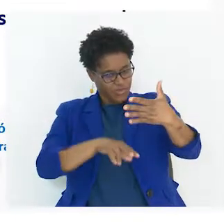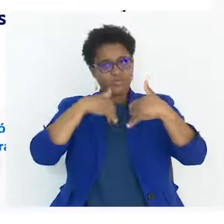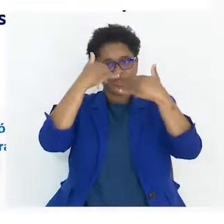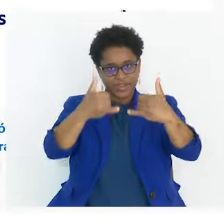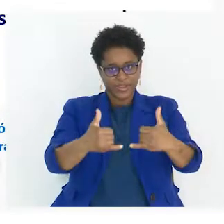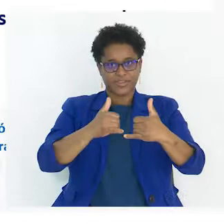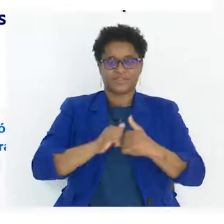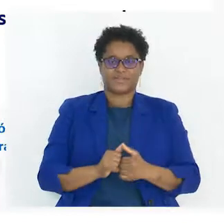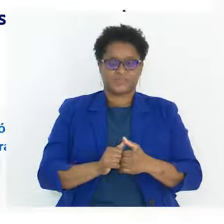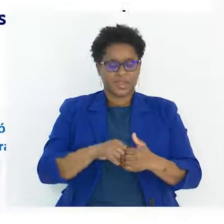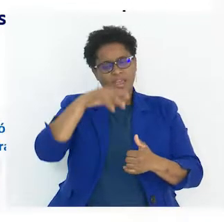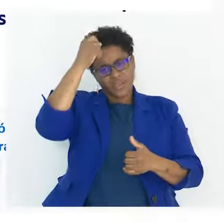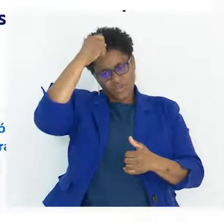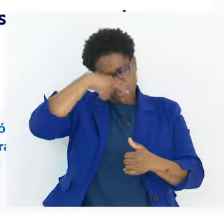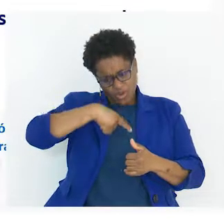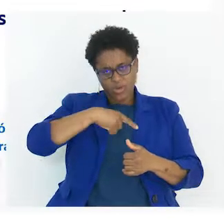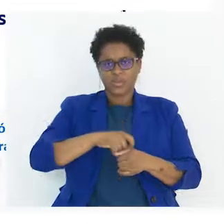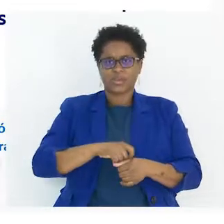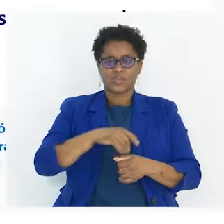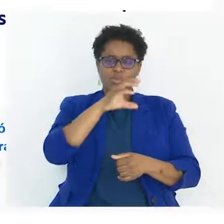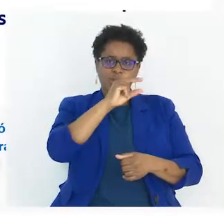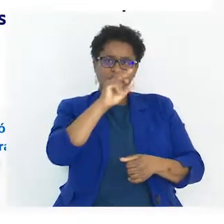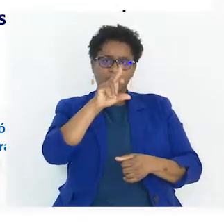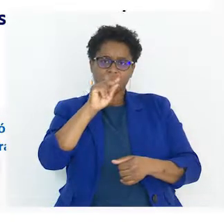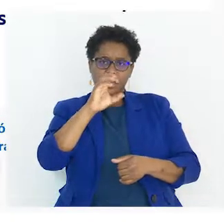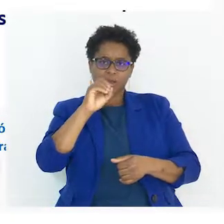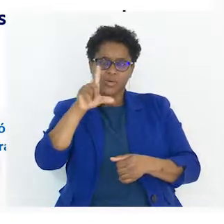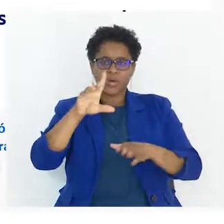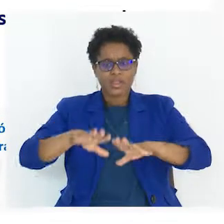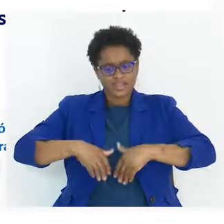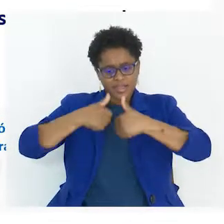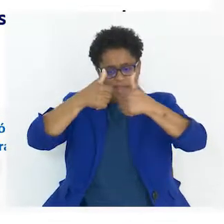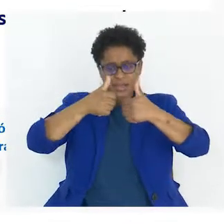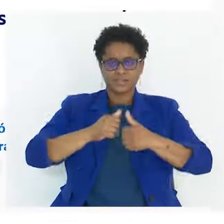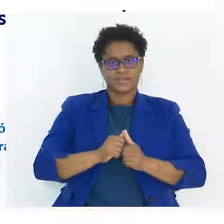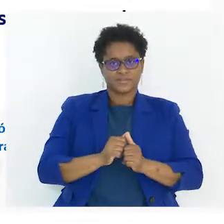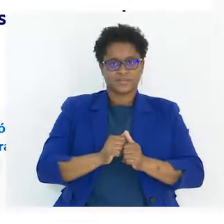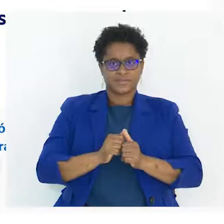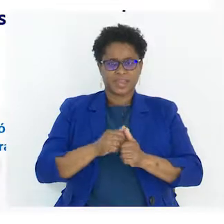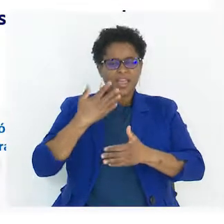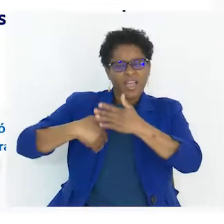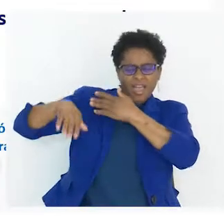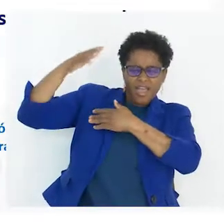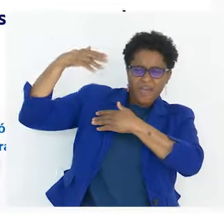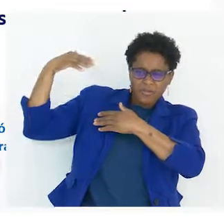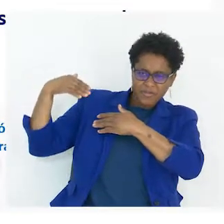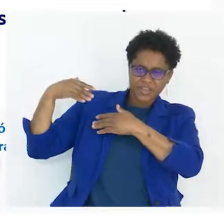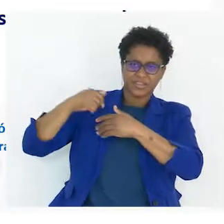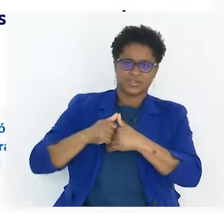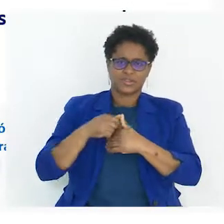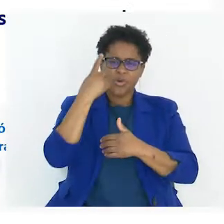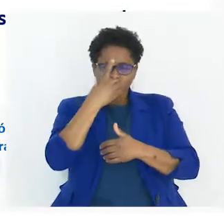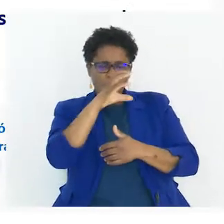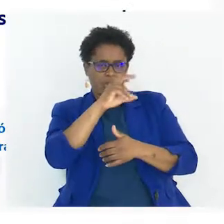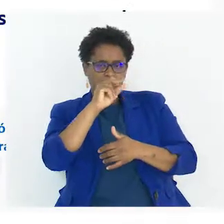Leiam o texto seguinte. A história do caracol na cidade. Era